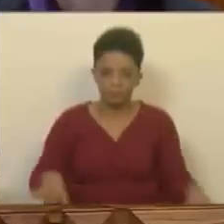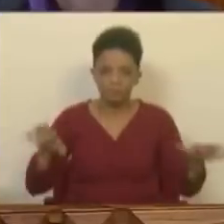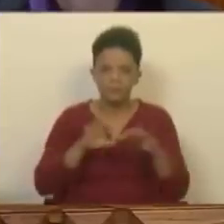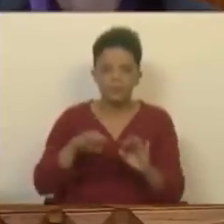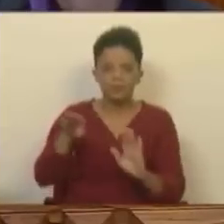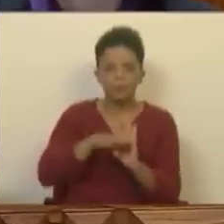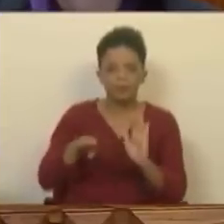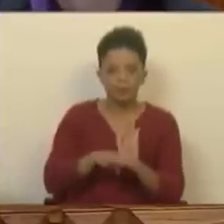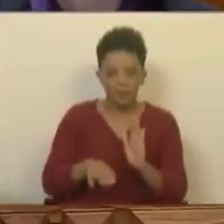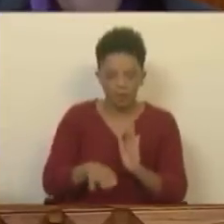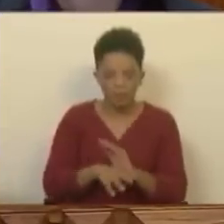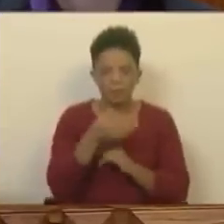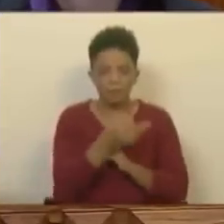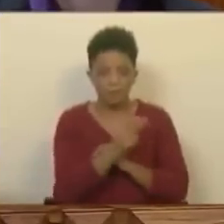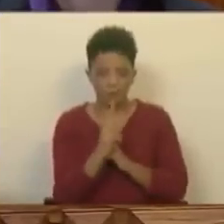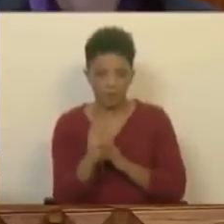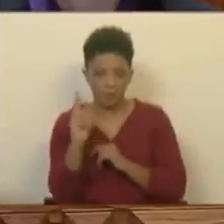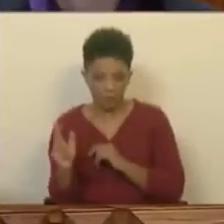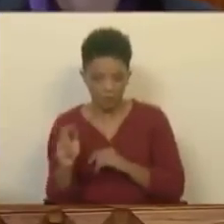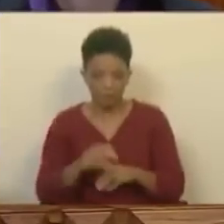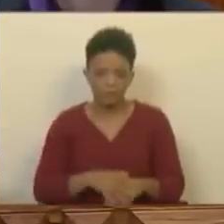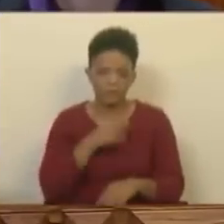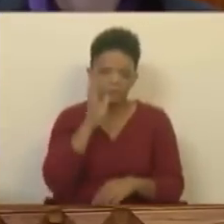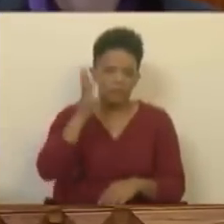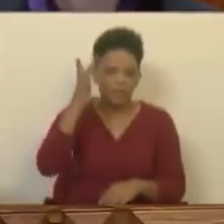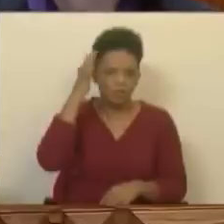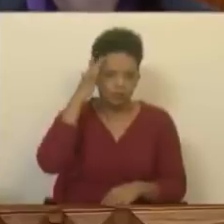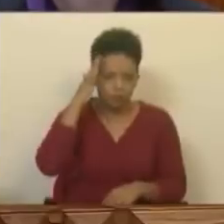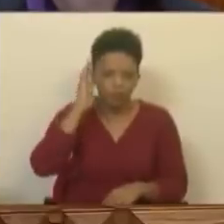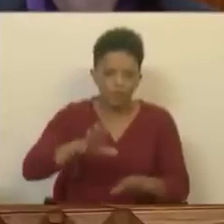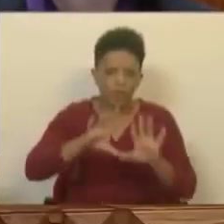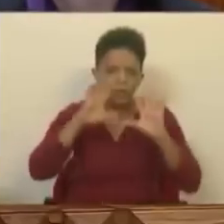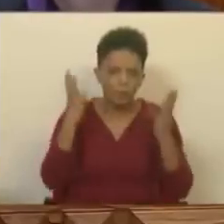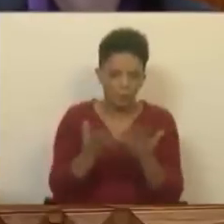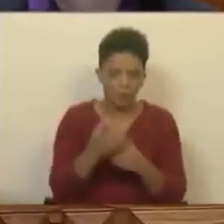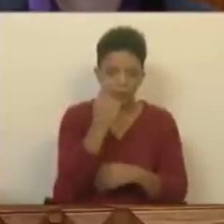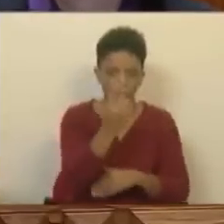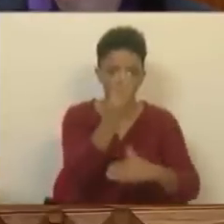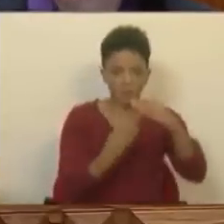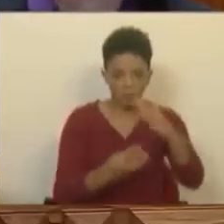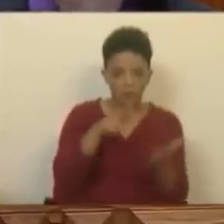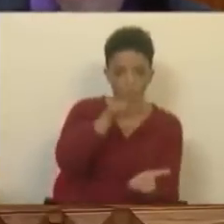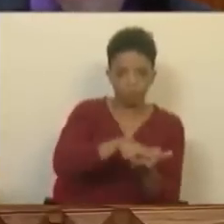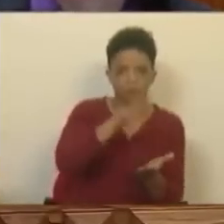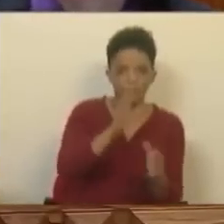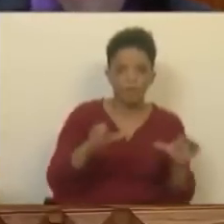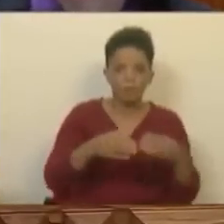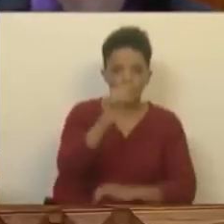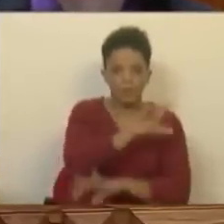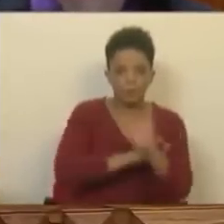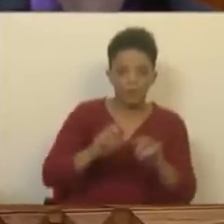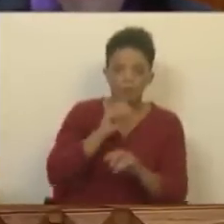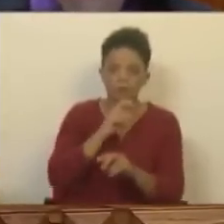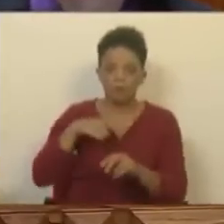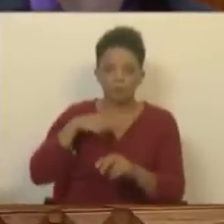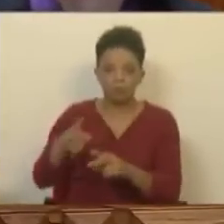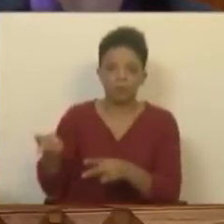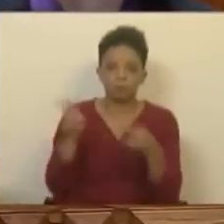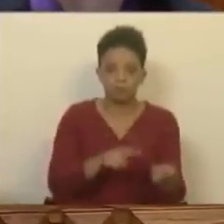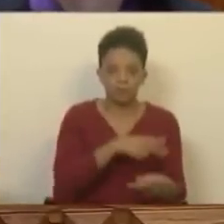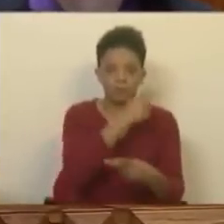ao programa de recuperação e resiliência eu já disse os números do bem um terço já aprovados na comissão europeia para transferir para Portugal